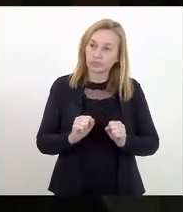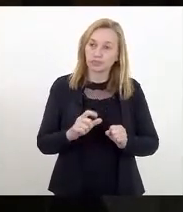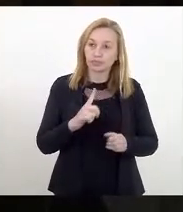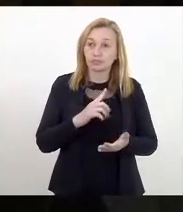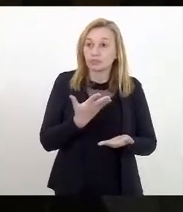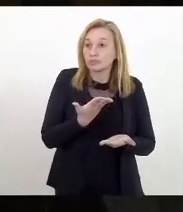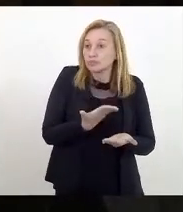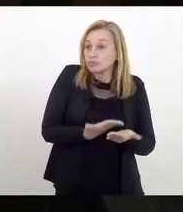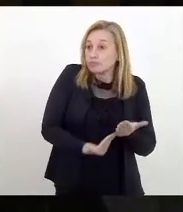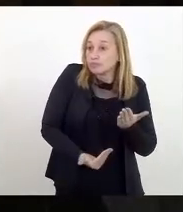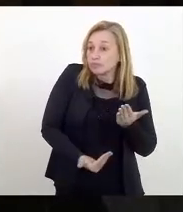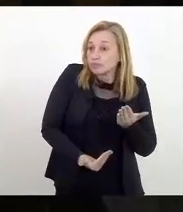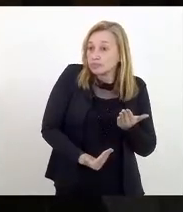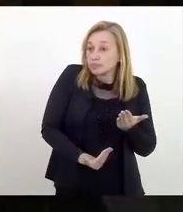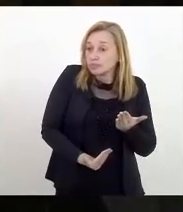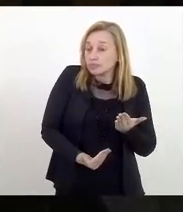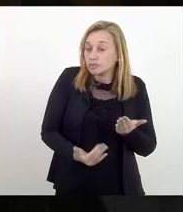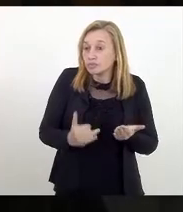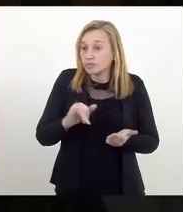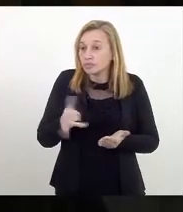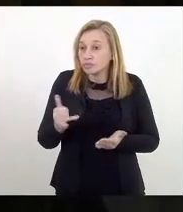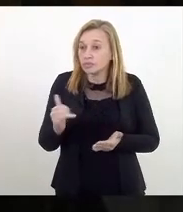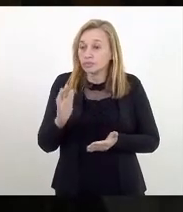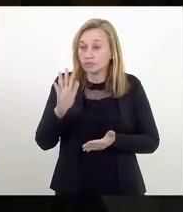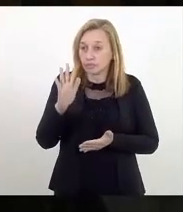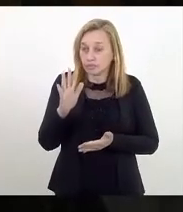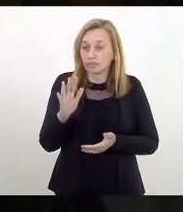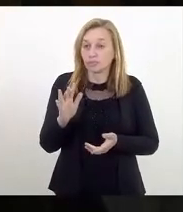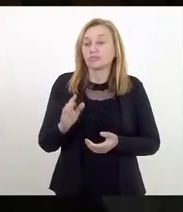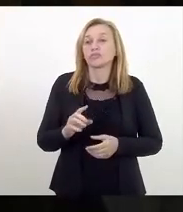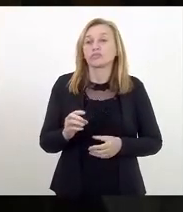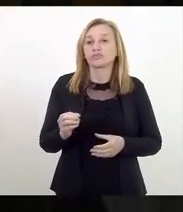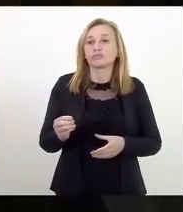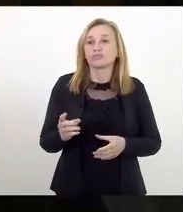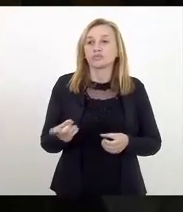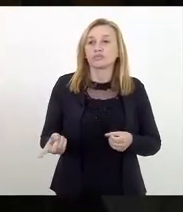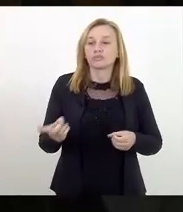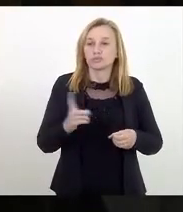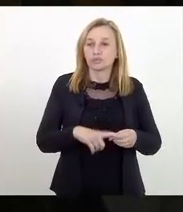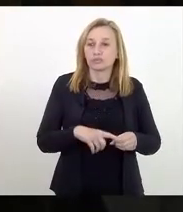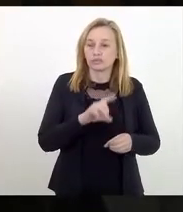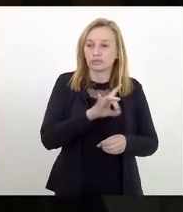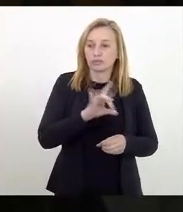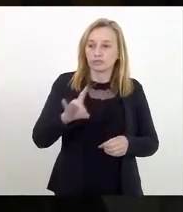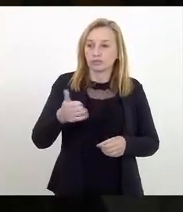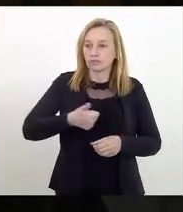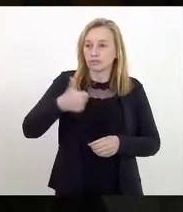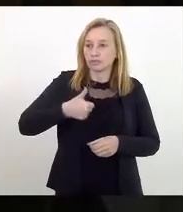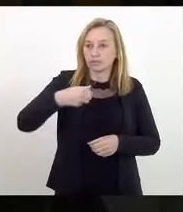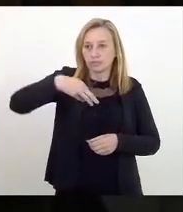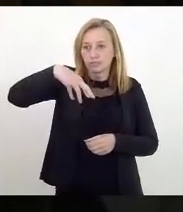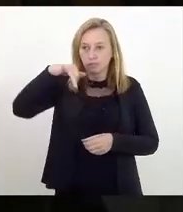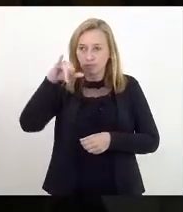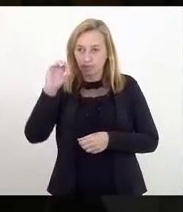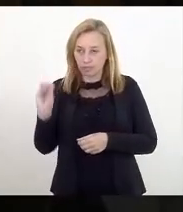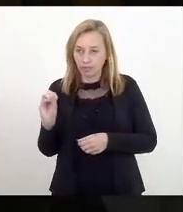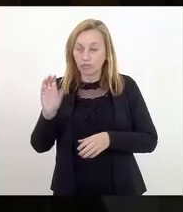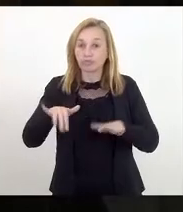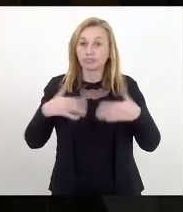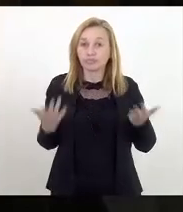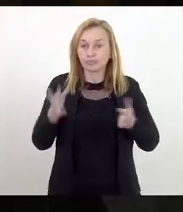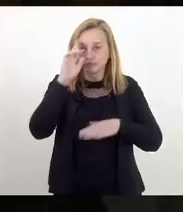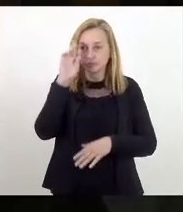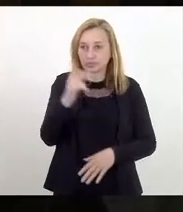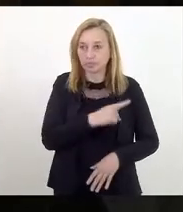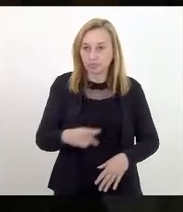derivadas da inflação repostas a cada 1º de maio. Então, Sr. Presidente,